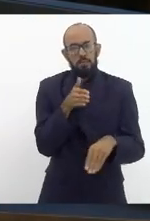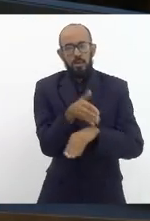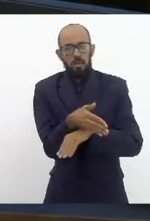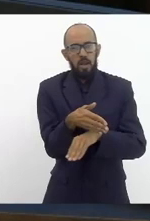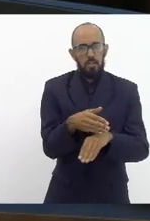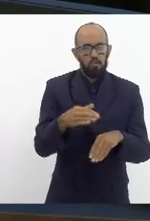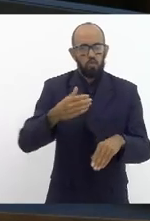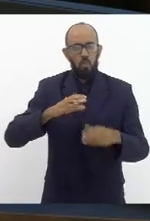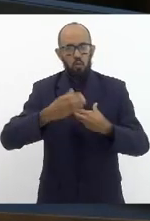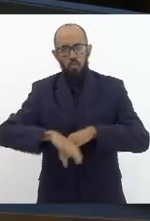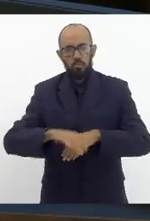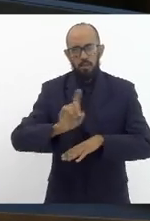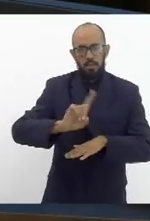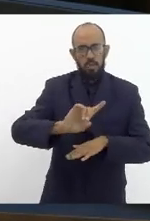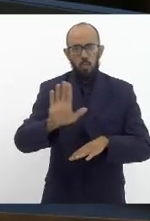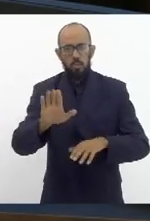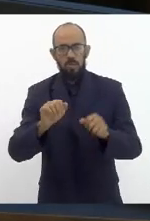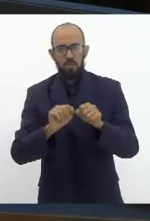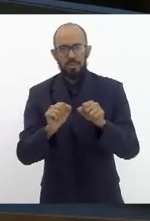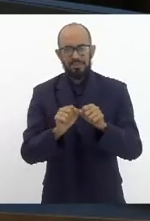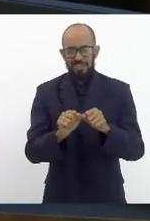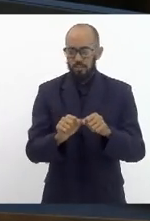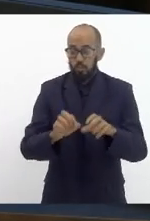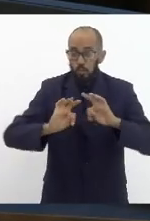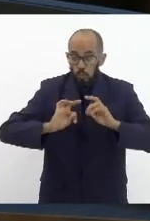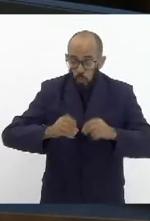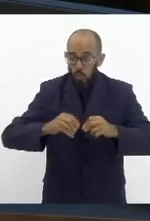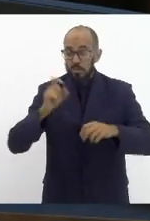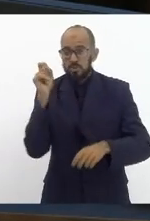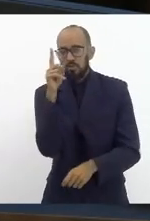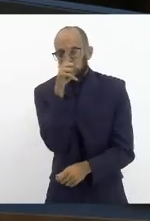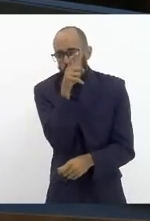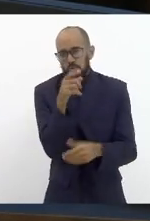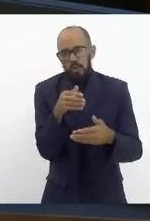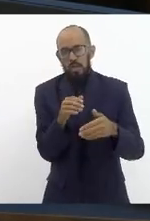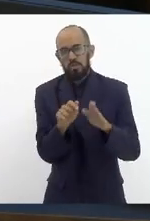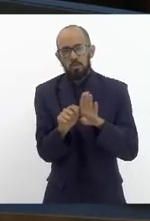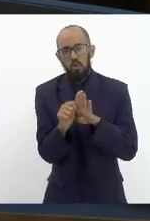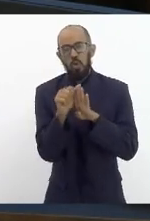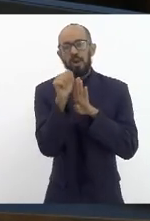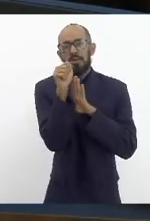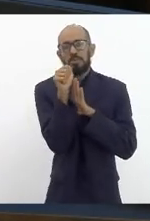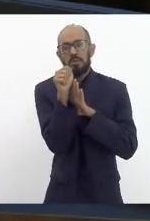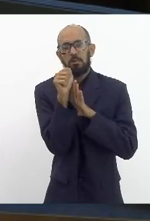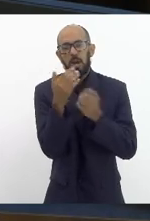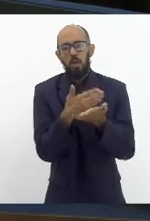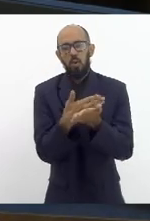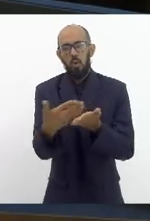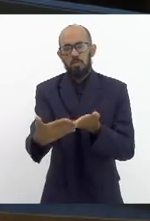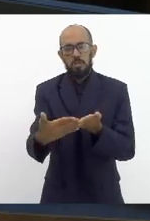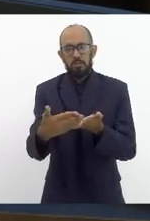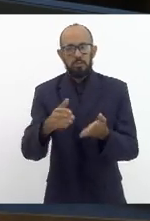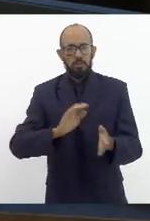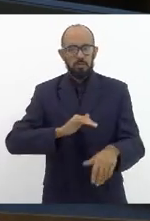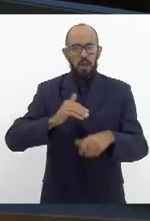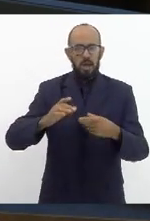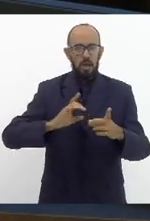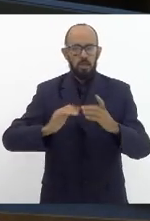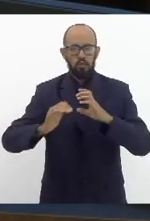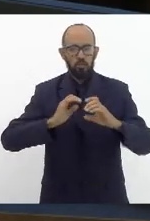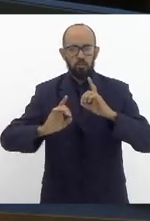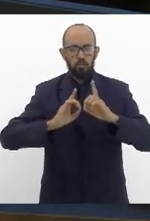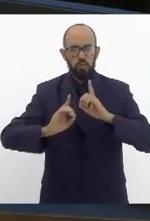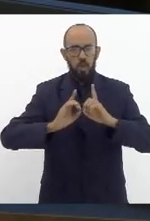ao contrário, está criando óbices e obstáculos e burocracia para iniciar a tratativa de